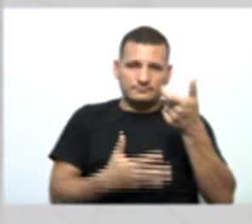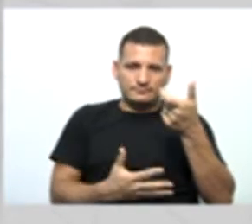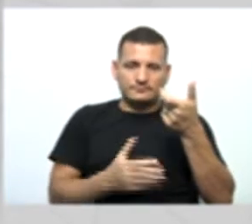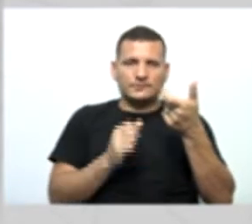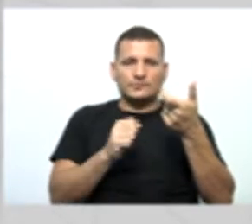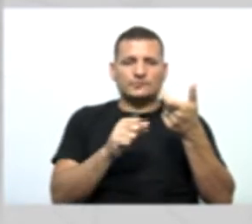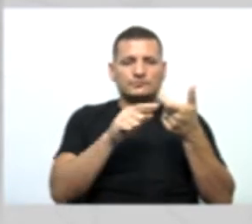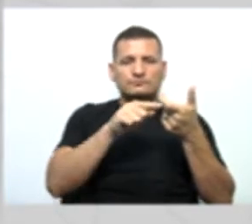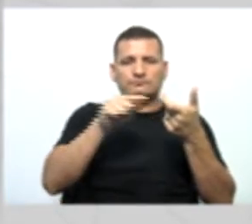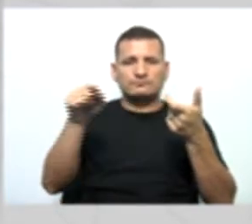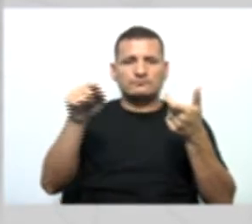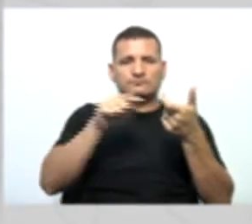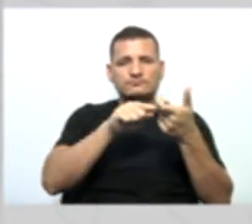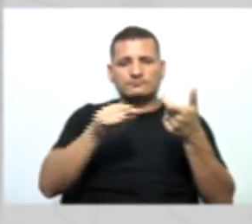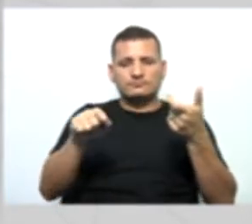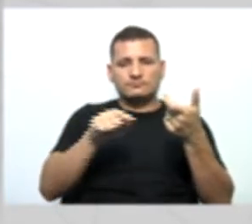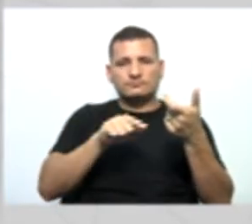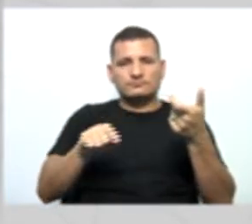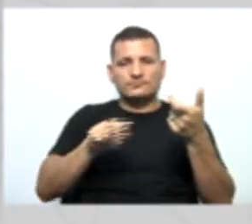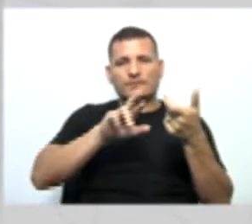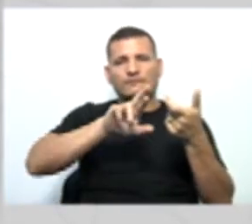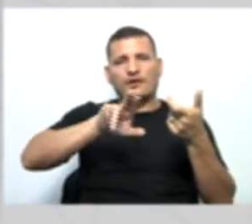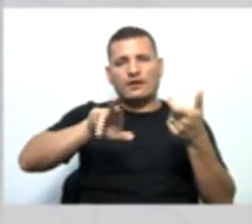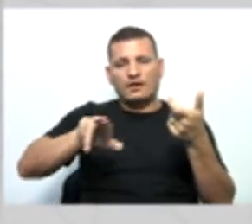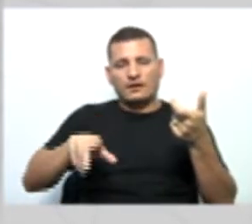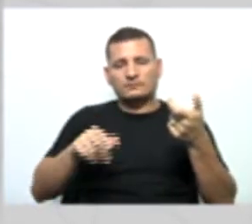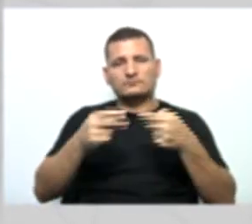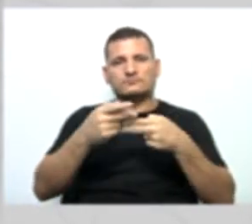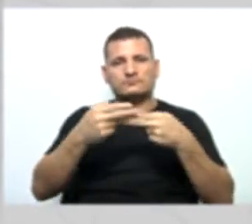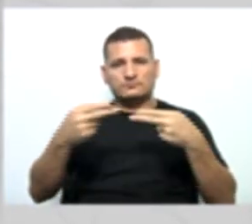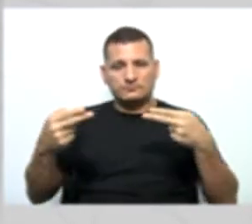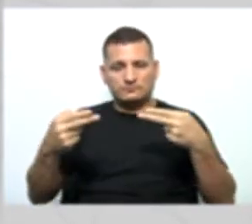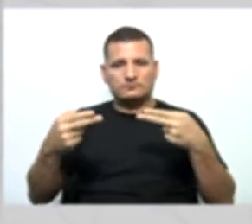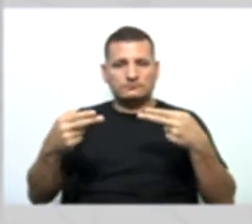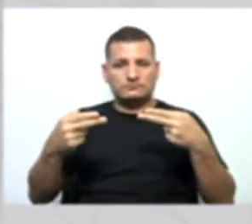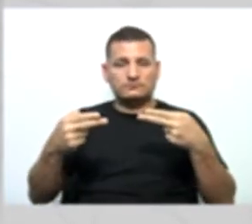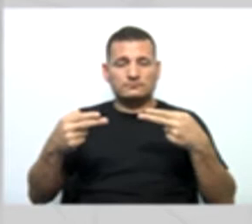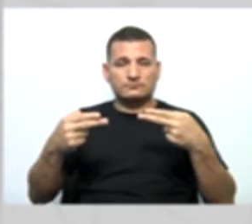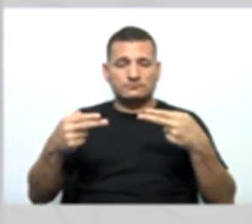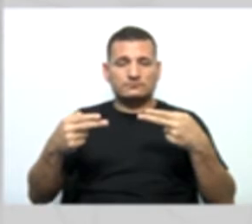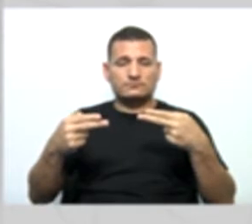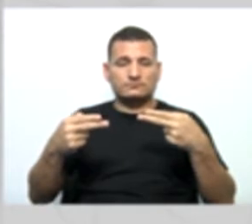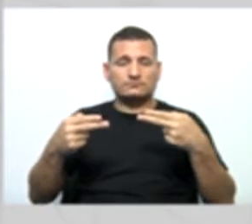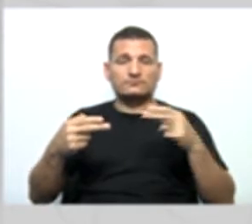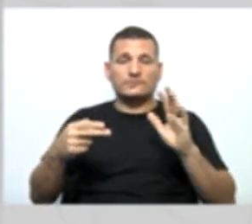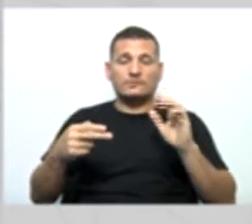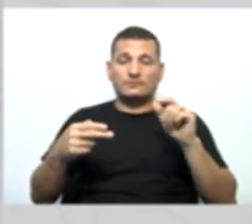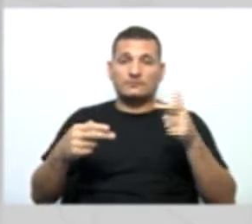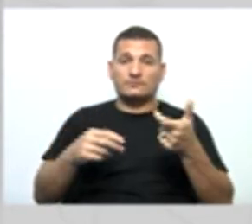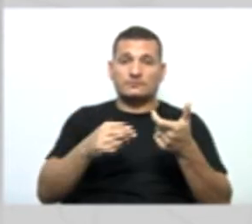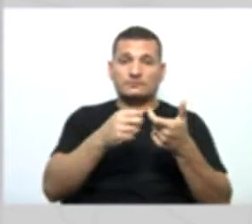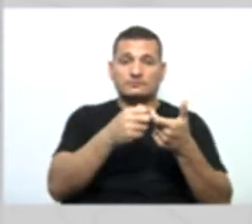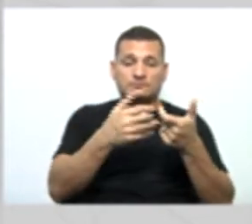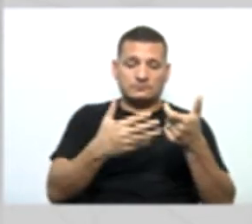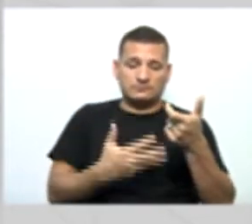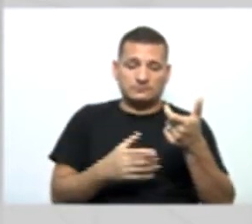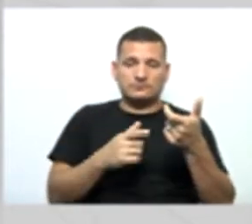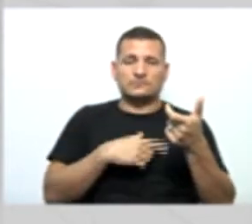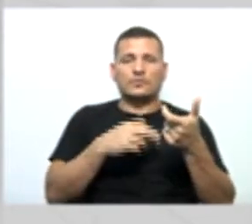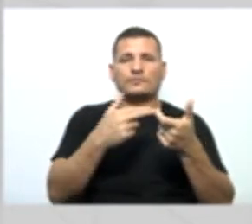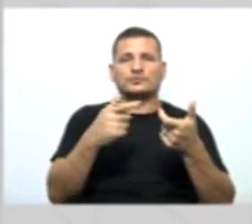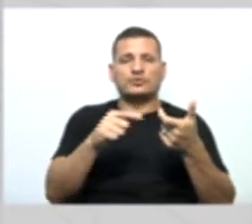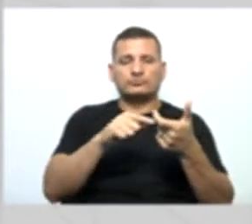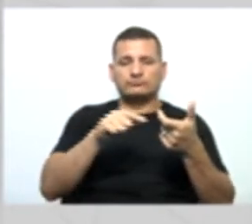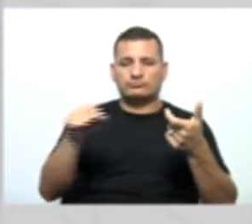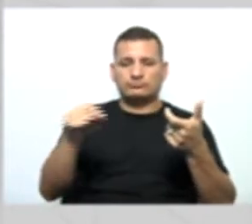criando diversos objetos. E no conceito ele fala que essa descrição genérica cria objetos individuais